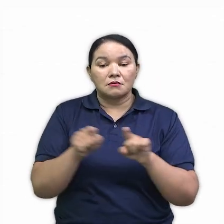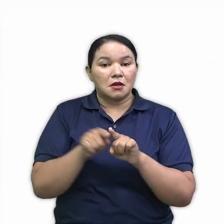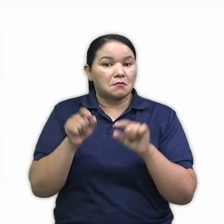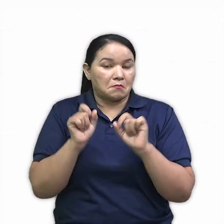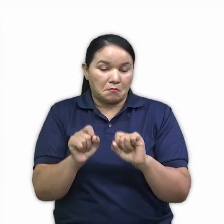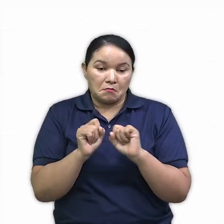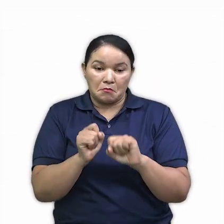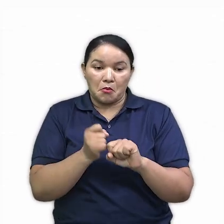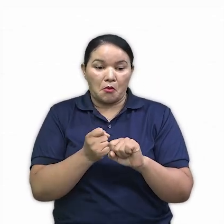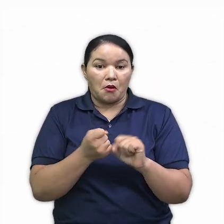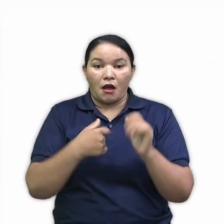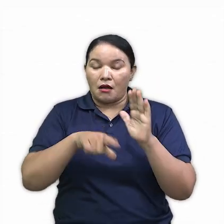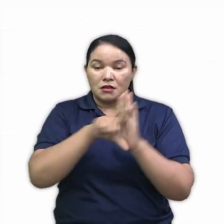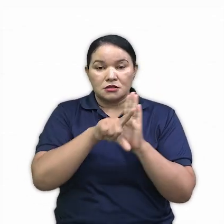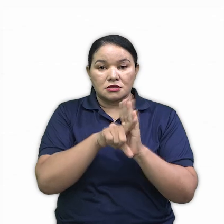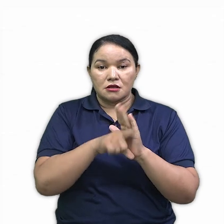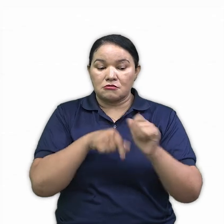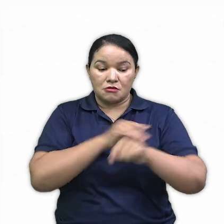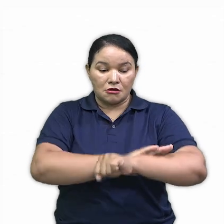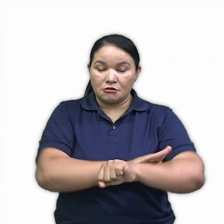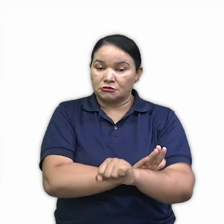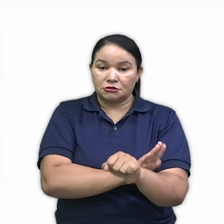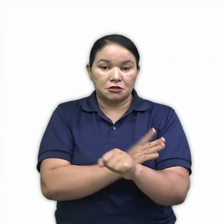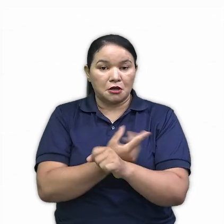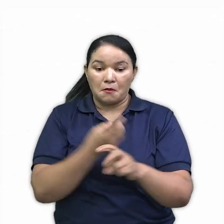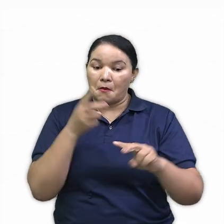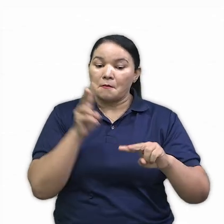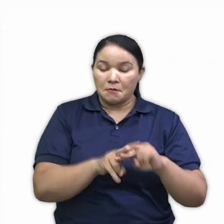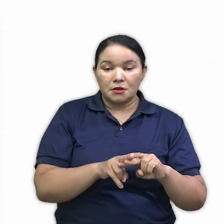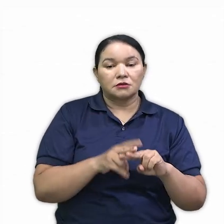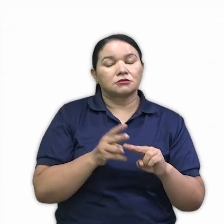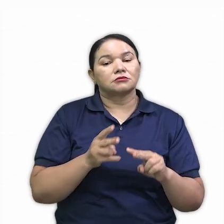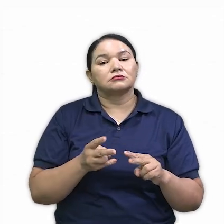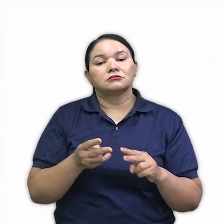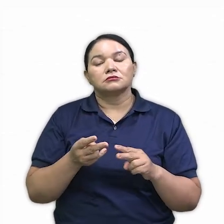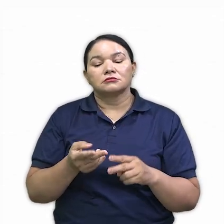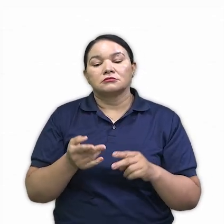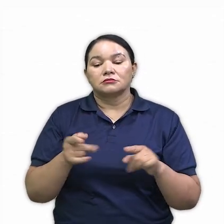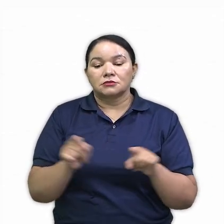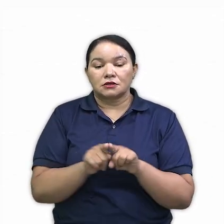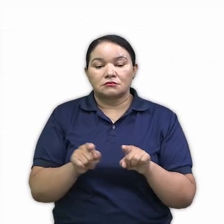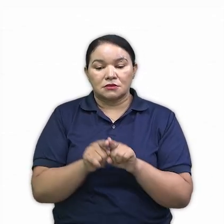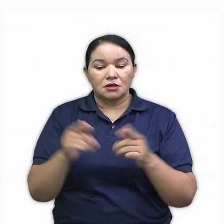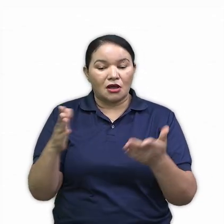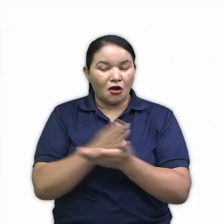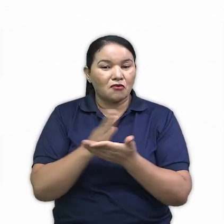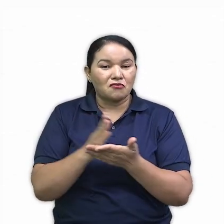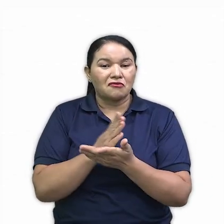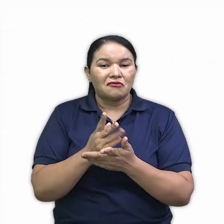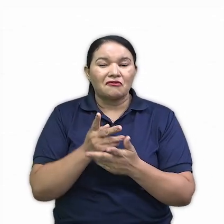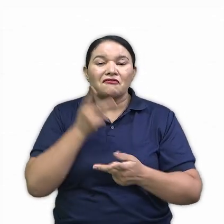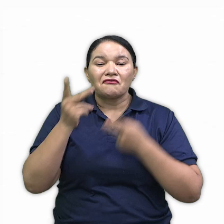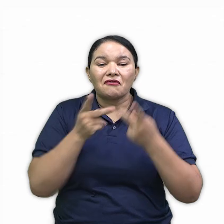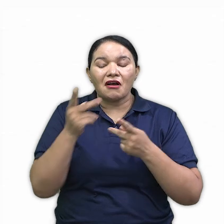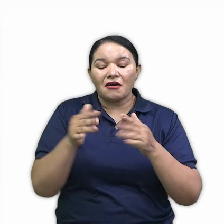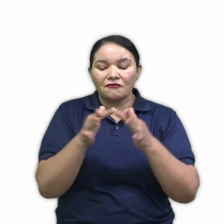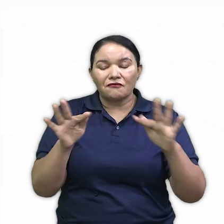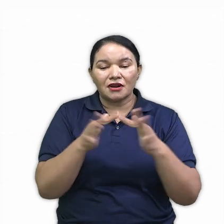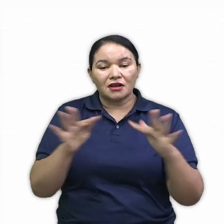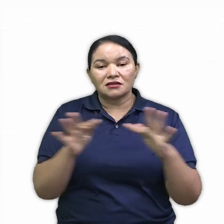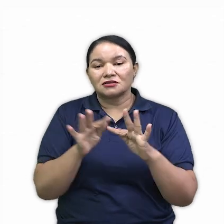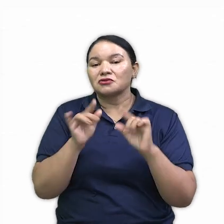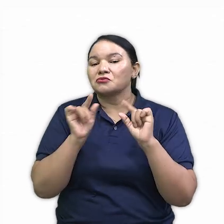racismo, e aí até se complicar com a justiça. Mas vamos ver aqui algumas dessas